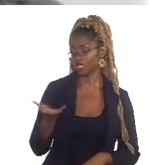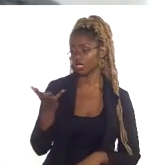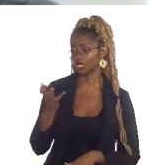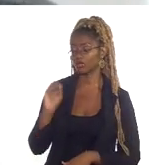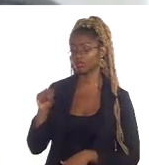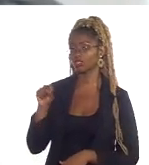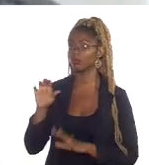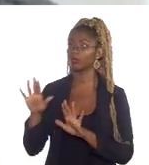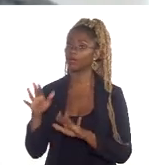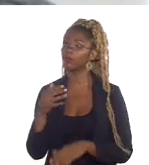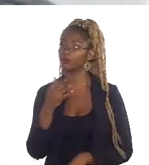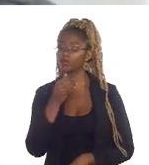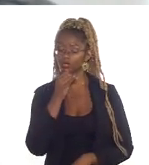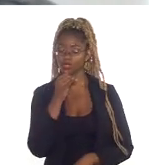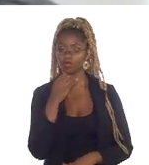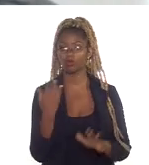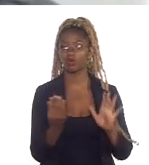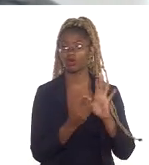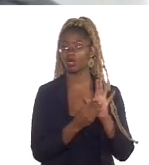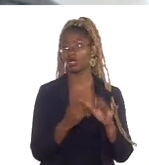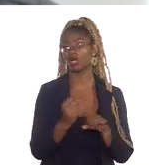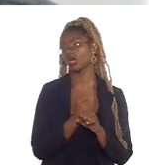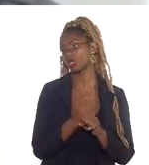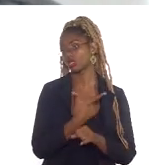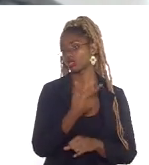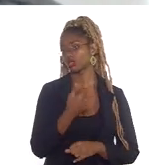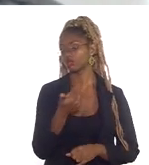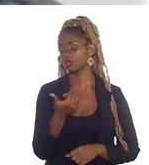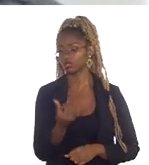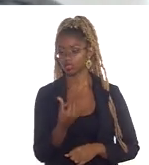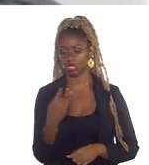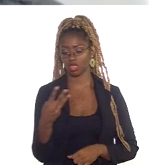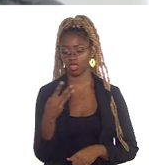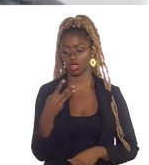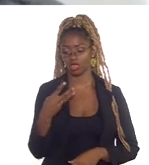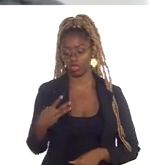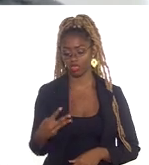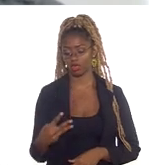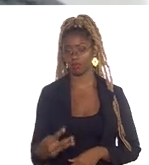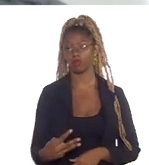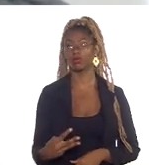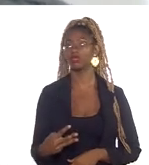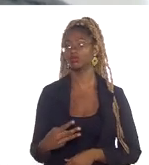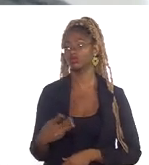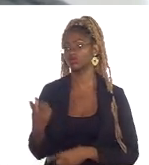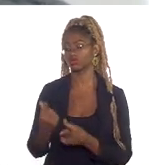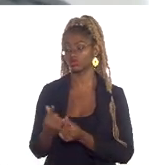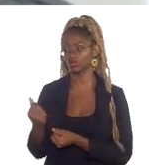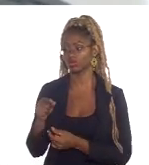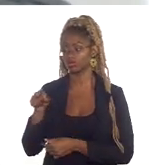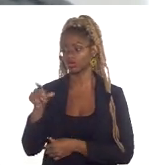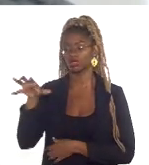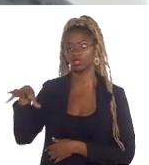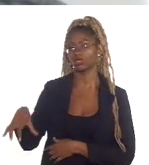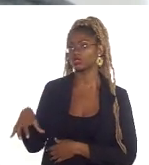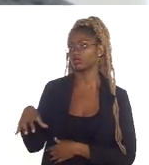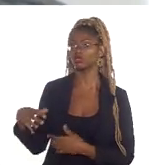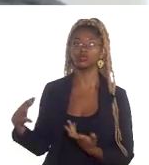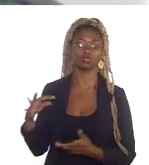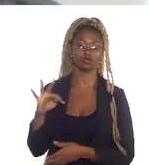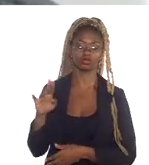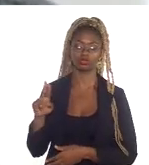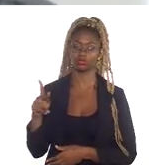botou, exemplo, ano de 2016, terceiro trimestre, os gastos exploratórios do campo de... Vou dizer Tupi agora,